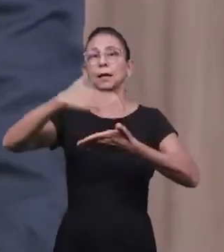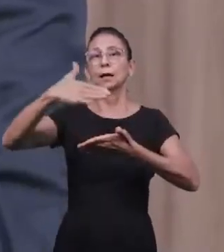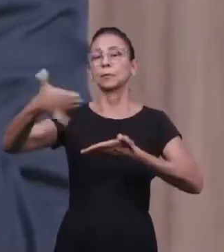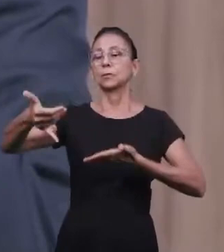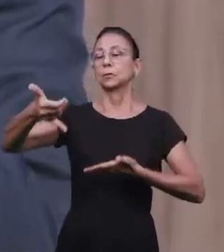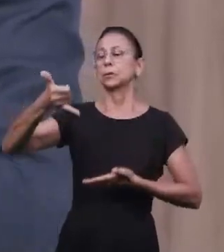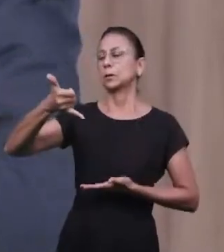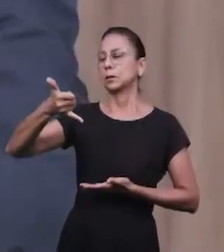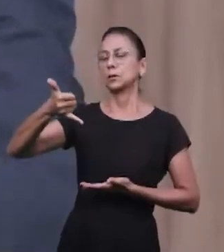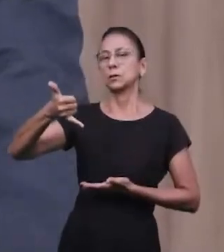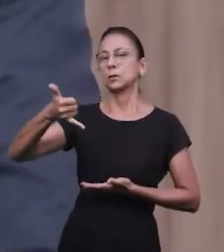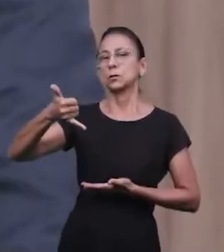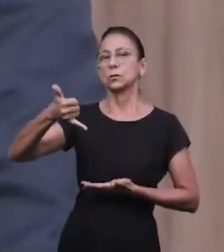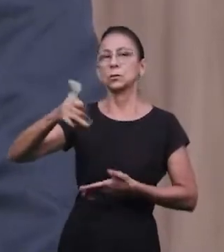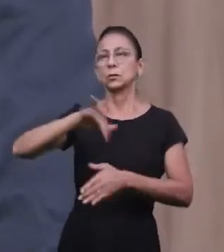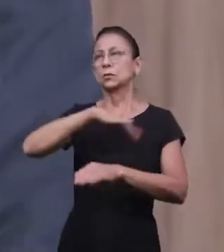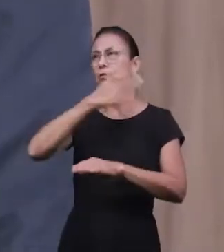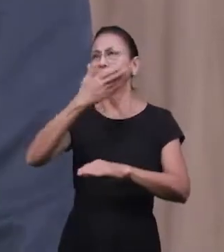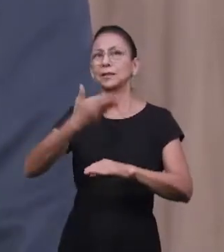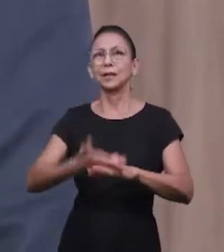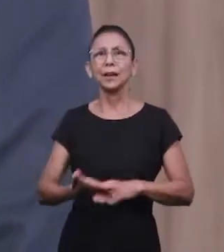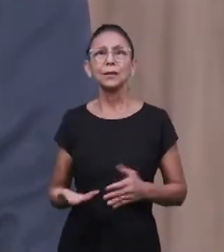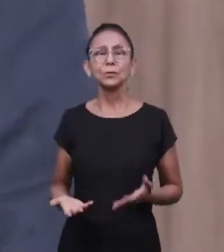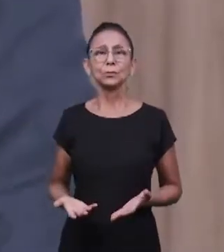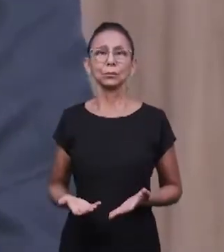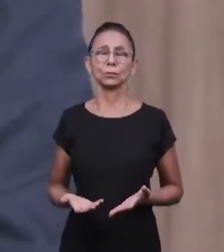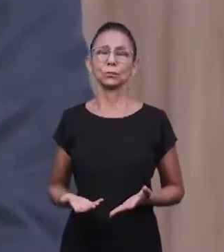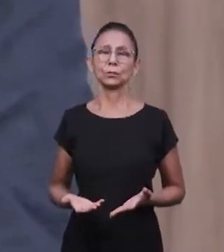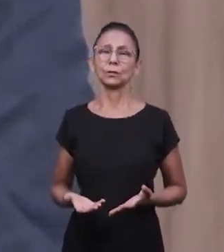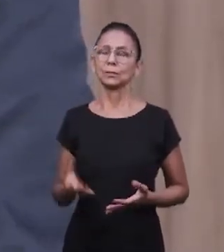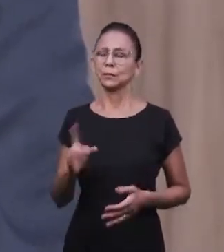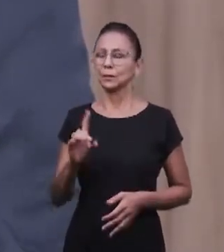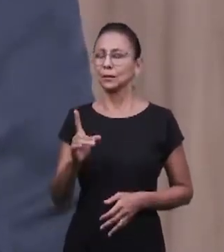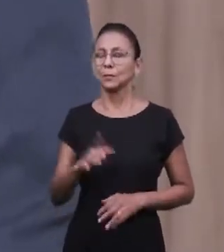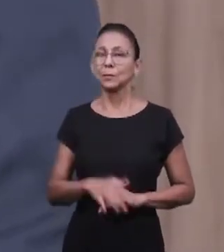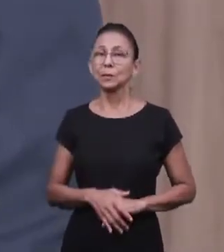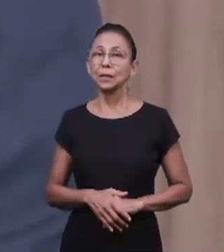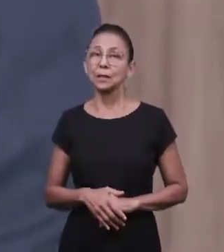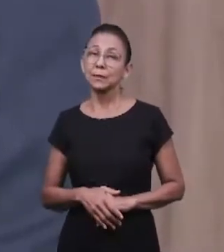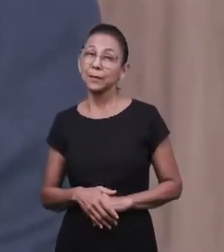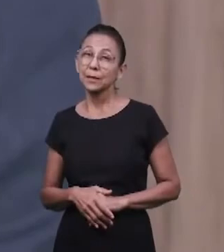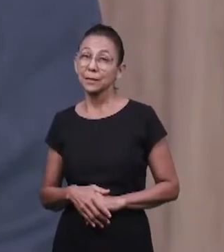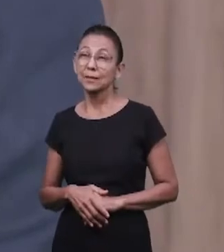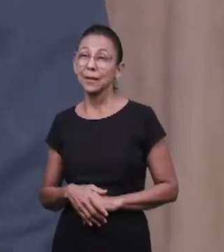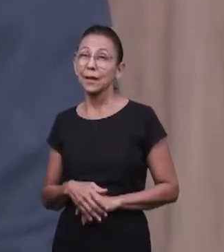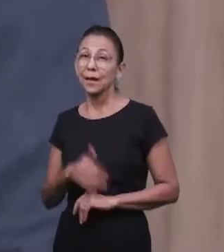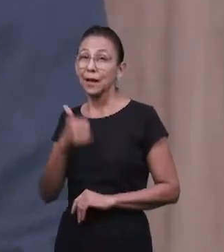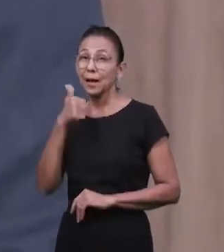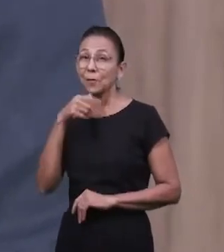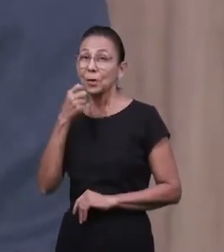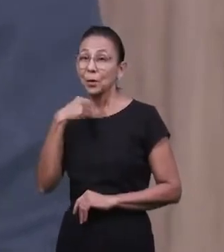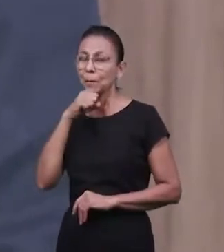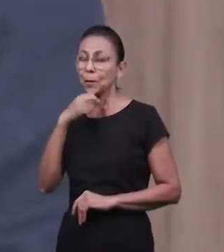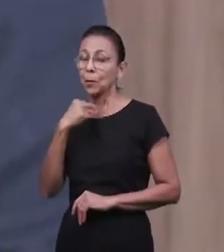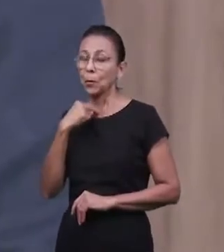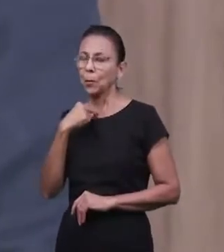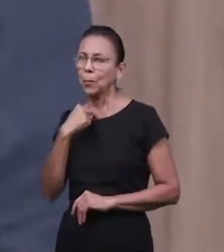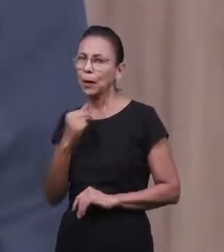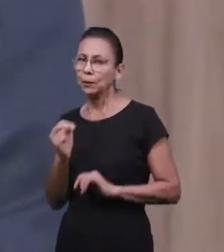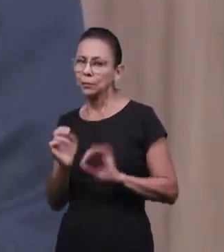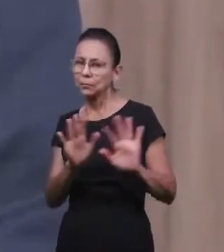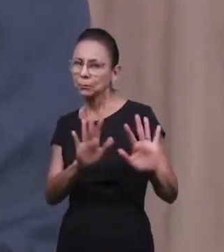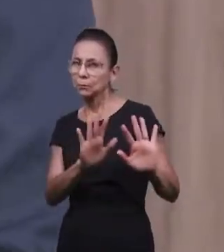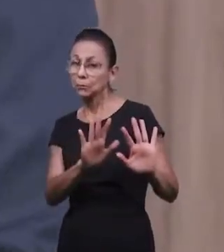vontade, menino pequeno, tudo quanto é computador, é celular. Não, que às vezes os pais estão muito ocupados, quer dar um celular para ele para ficar livre dele.